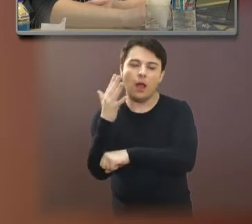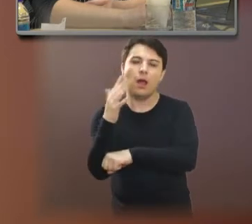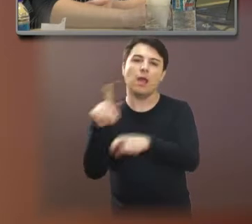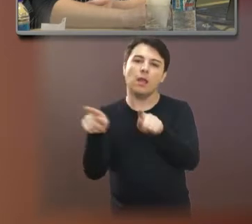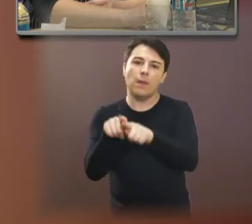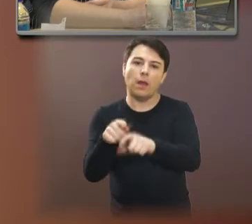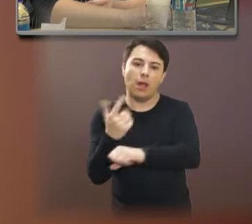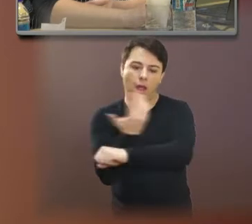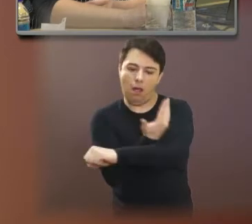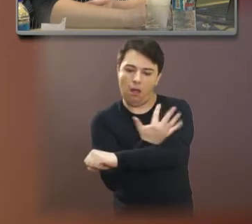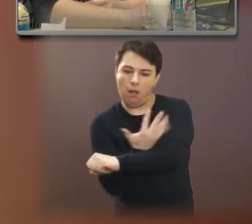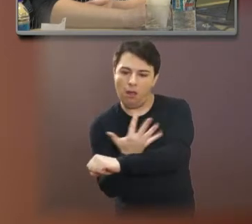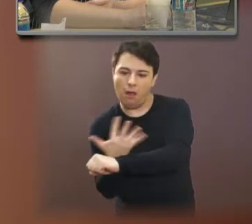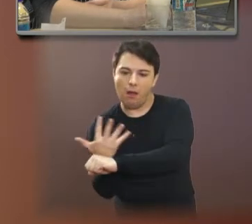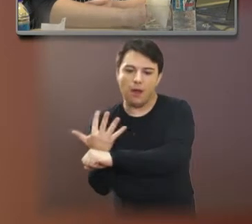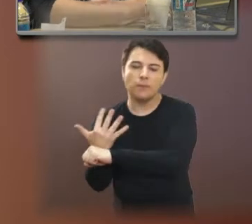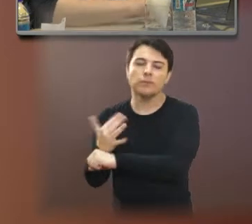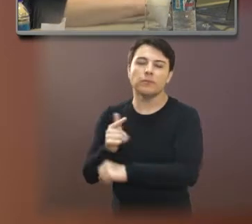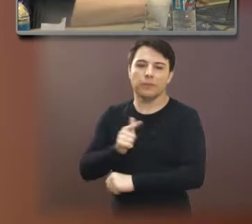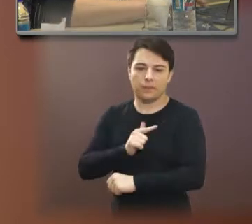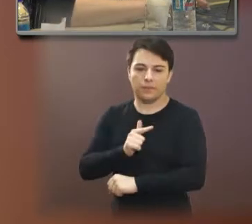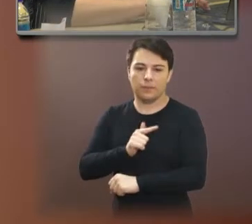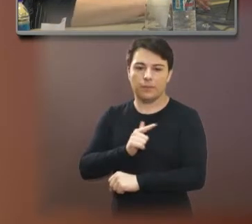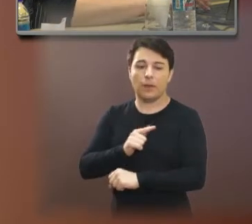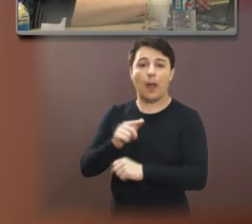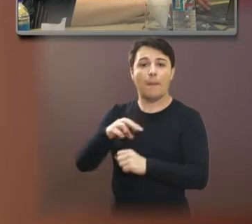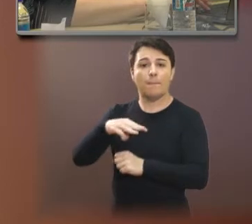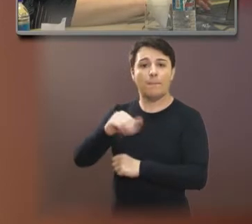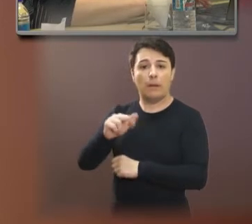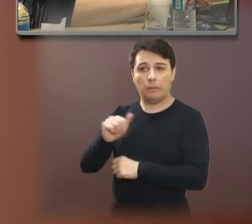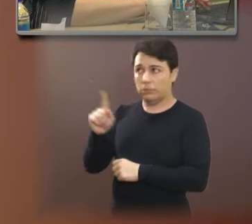baixa. E aí tem um mapa